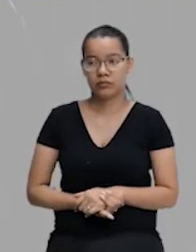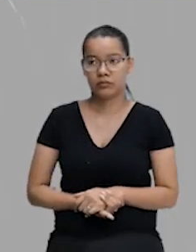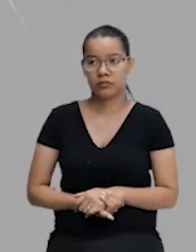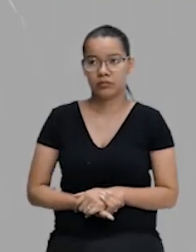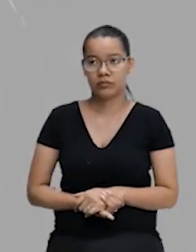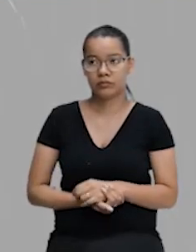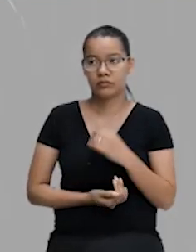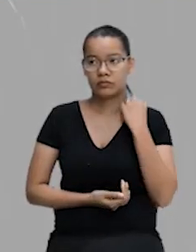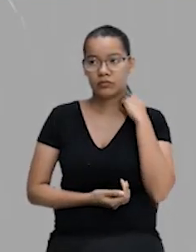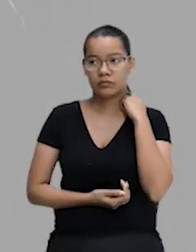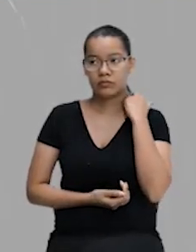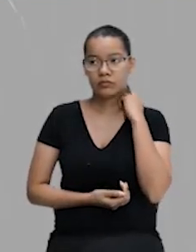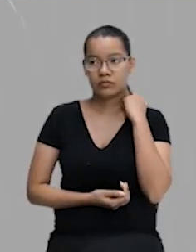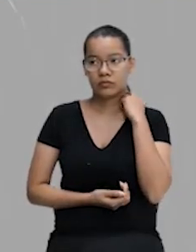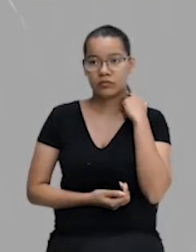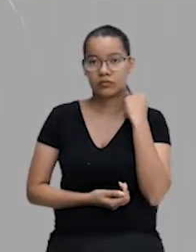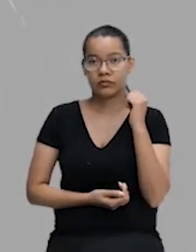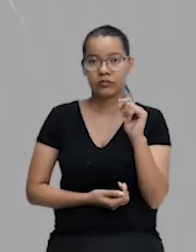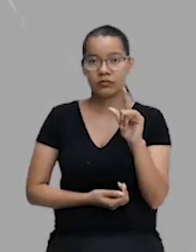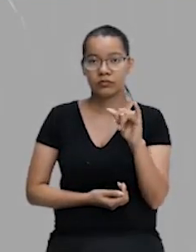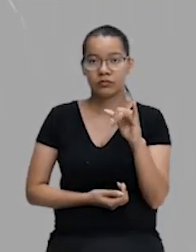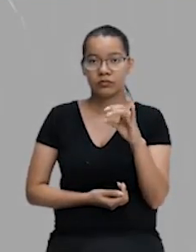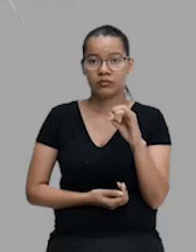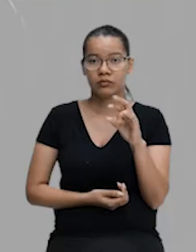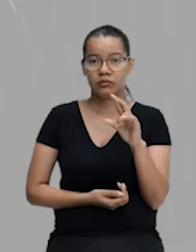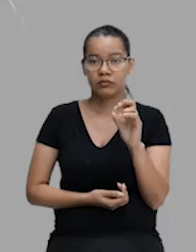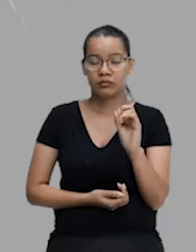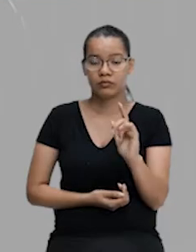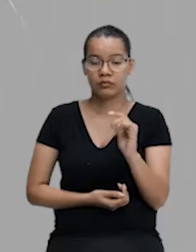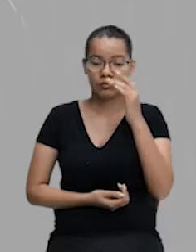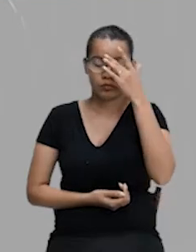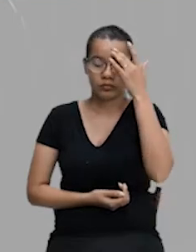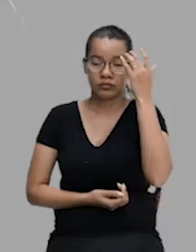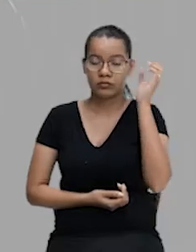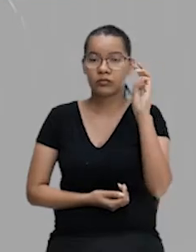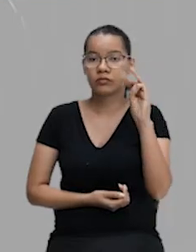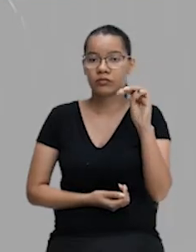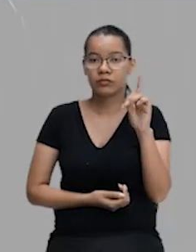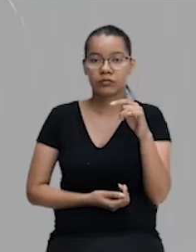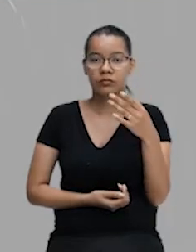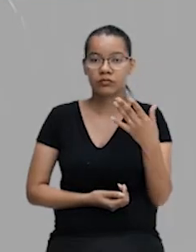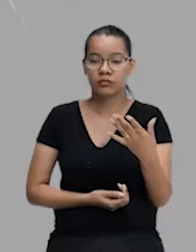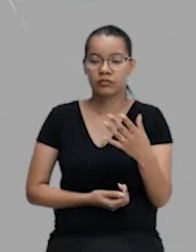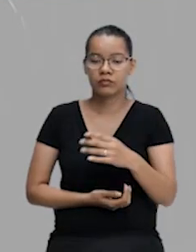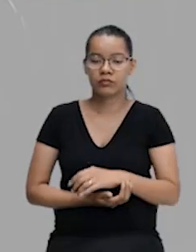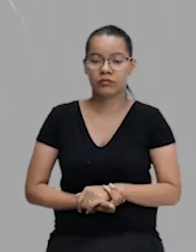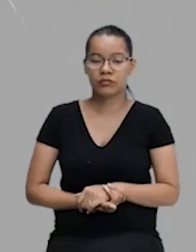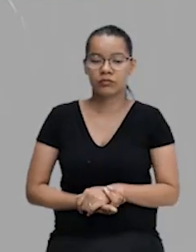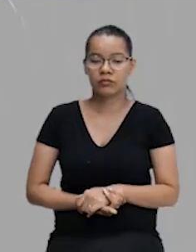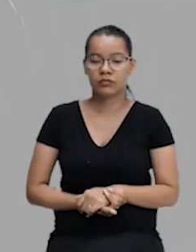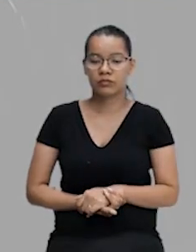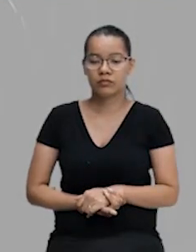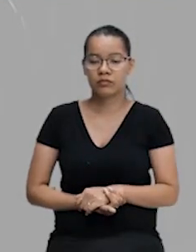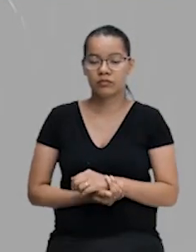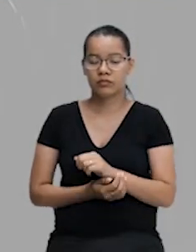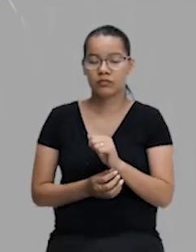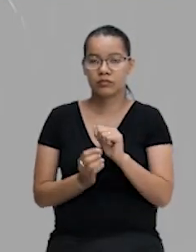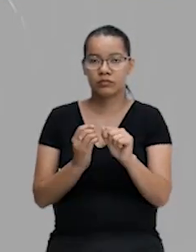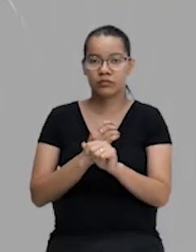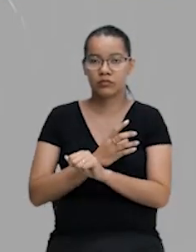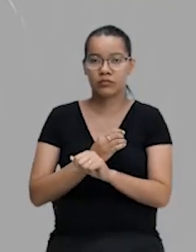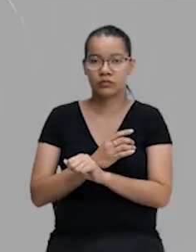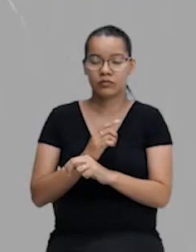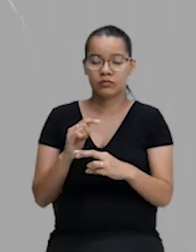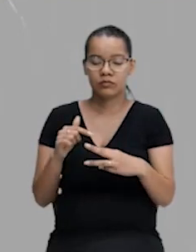o glicerol. Quem é o glicerol? Turminha, o glicerol é um triálcool, é um álcool de 3 carbonos